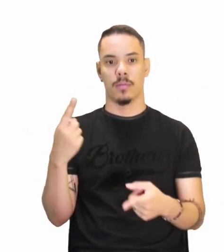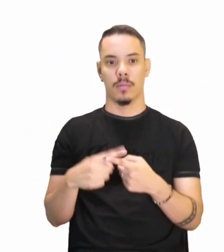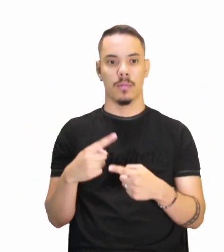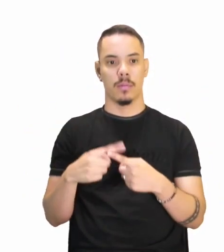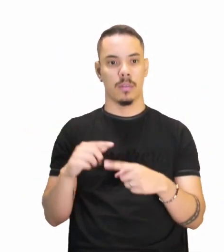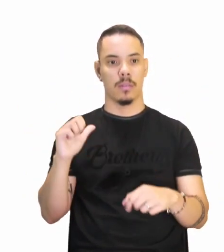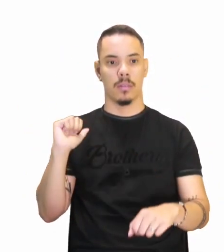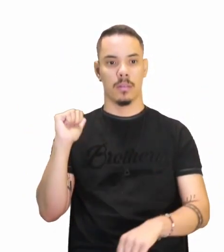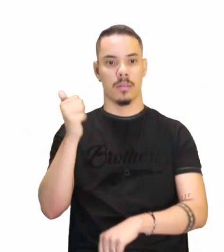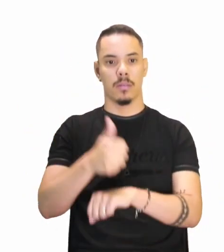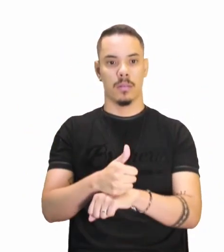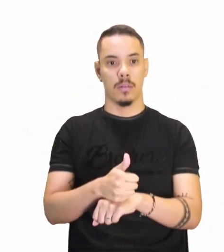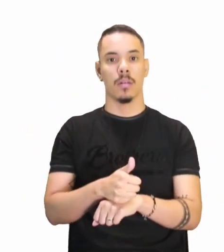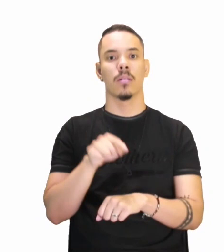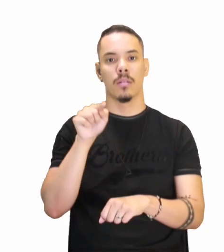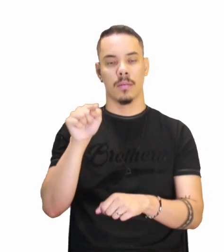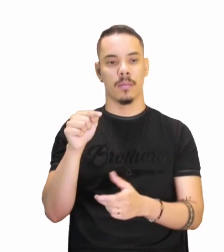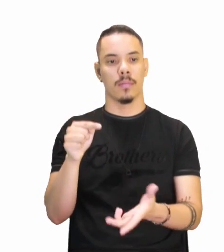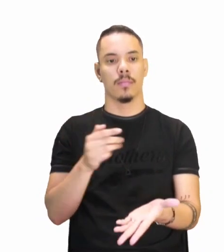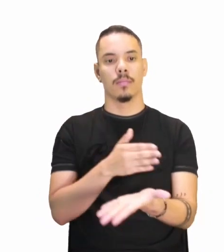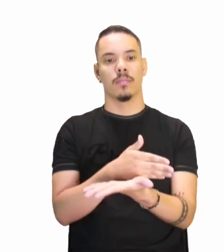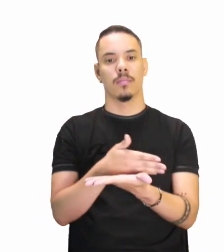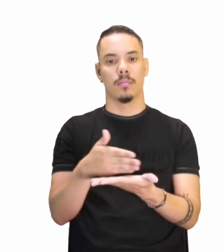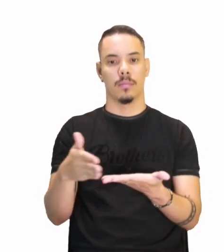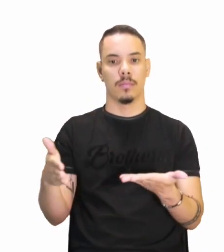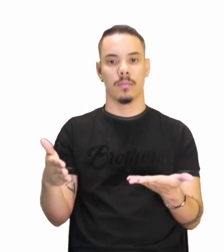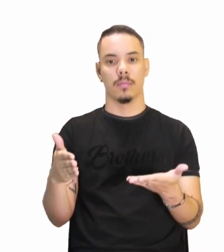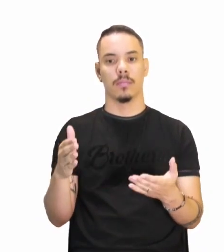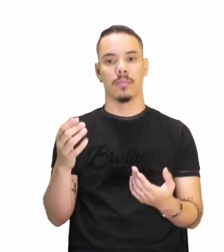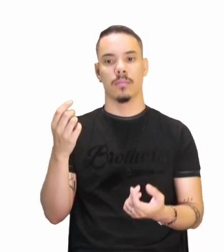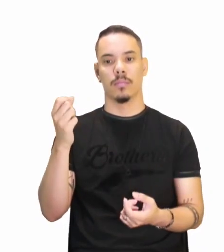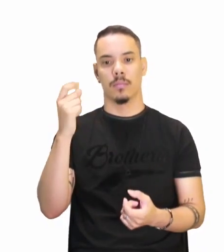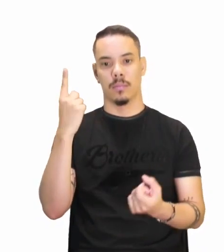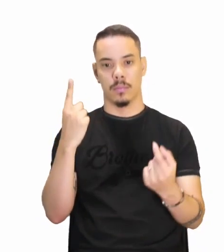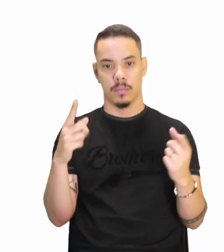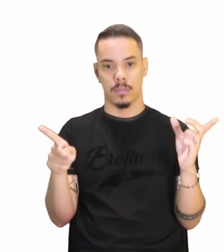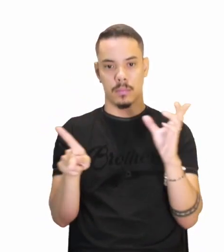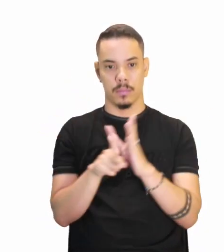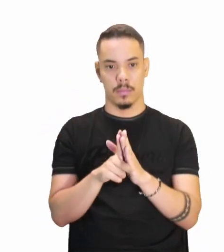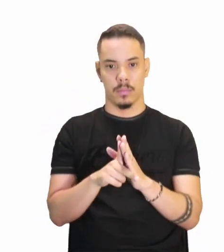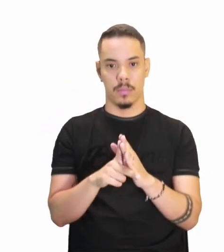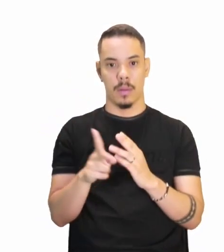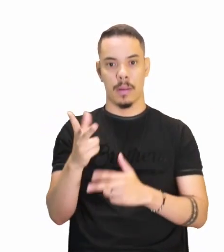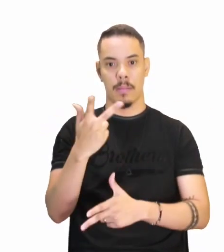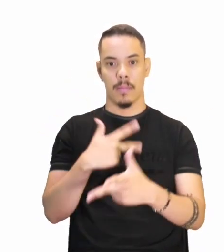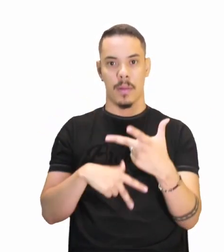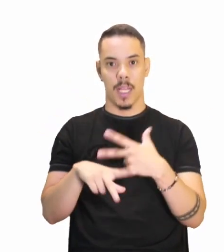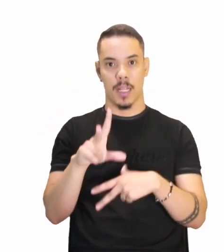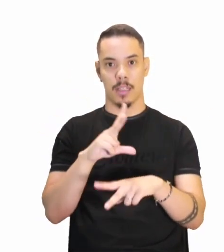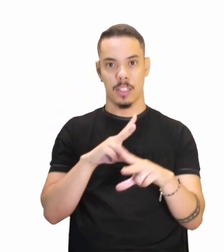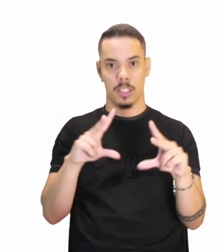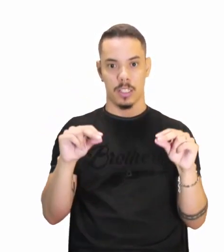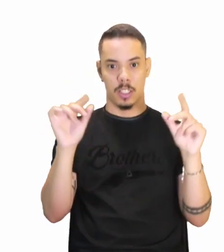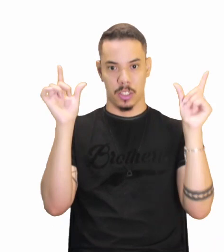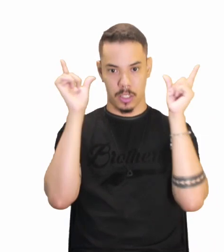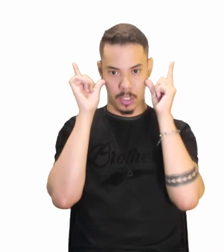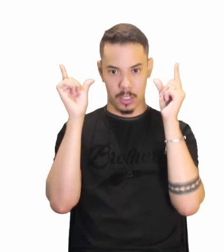invasão daí surgiu a expressão presente de grego